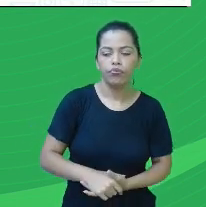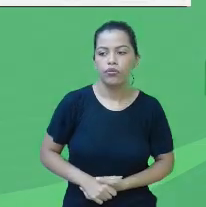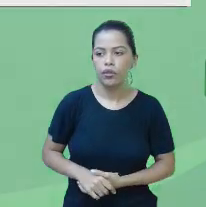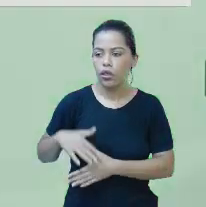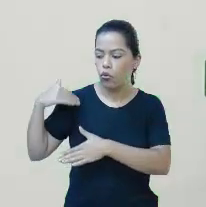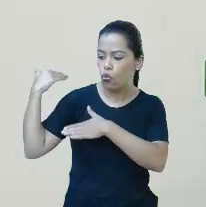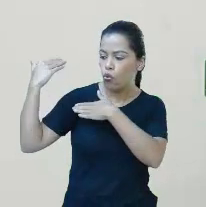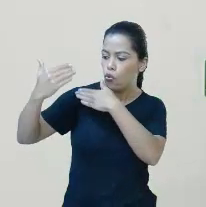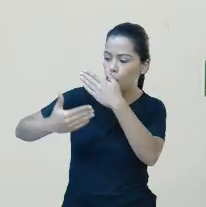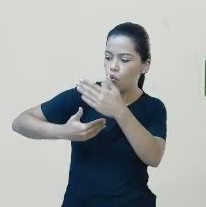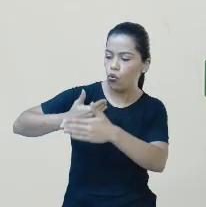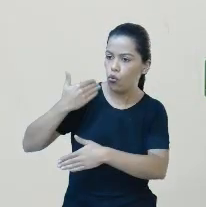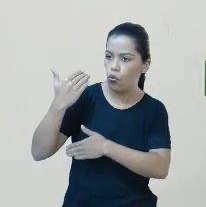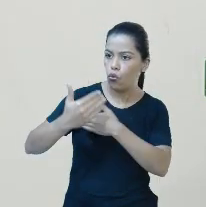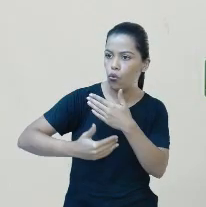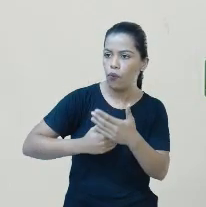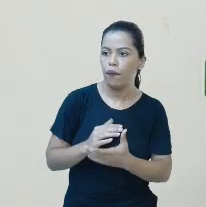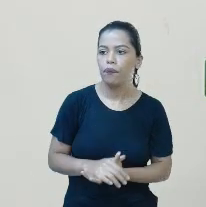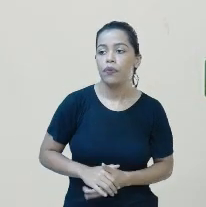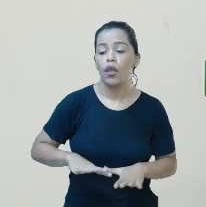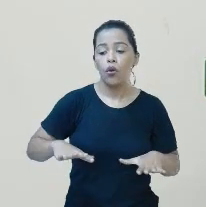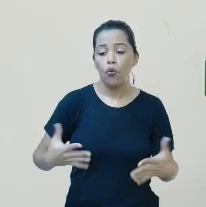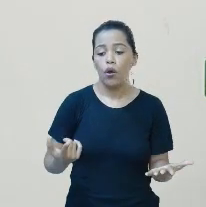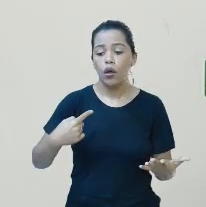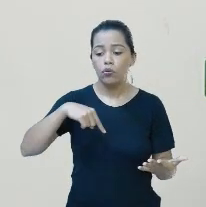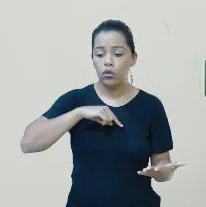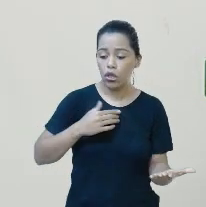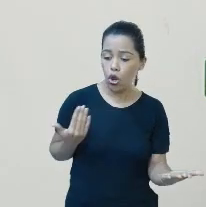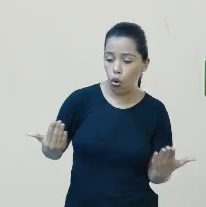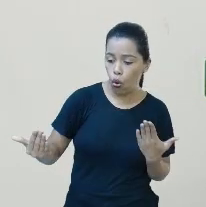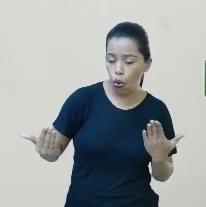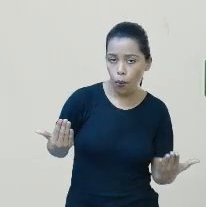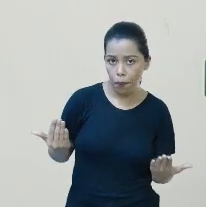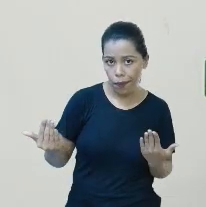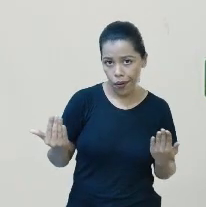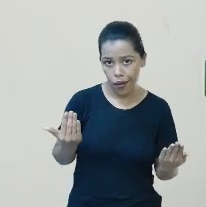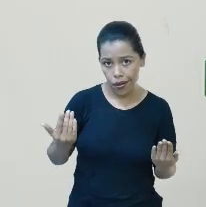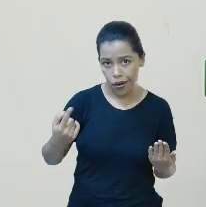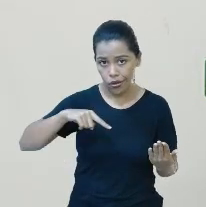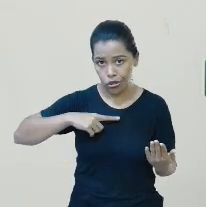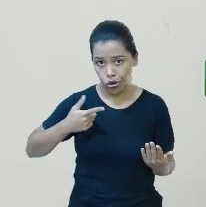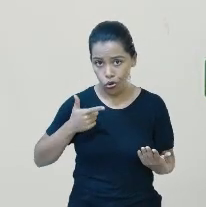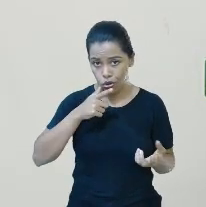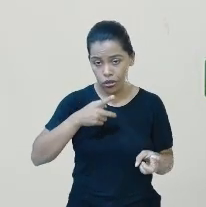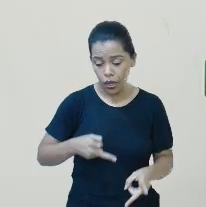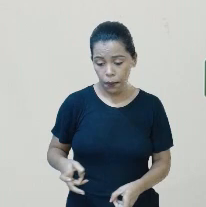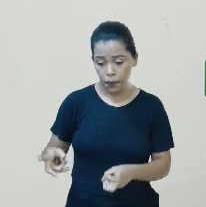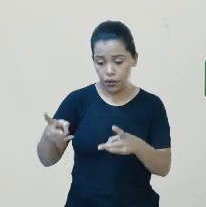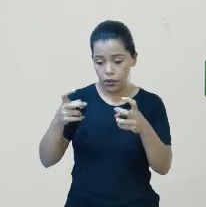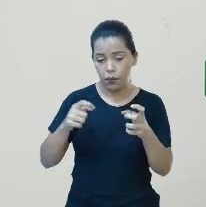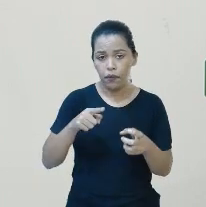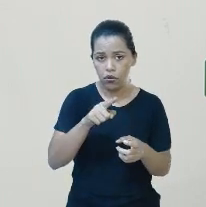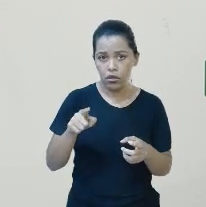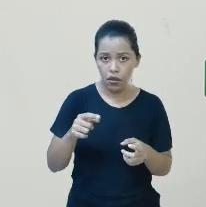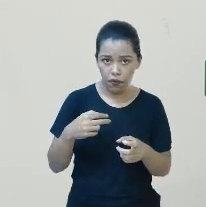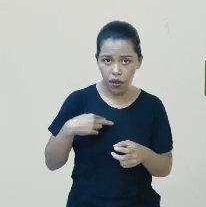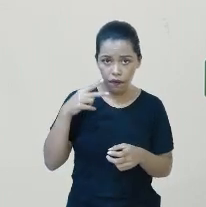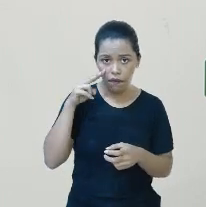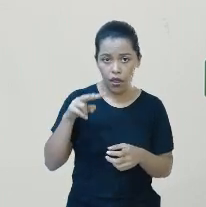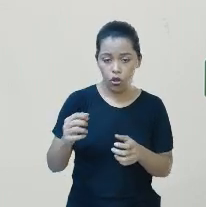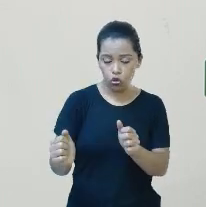começar. Ao comparar esses mapas, é possível observar, você vai observar junto comigo aqui na